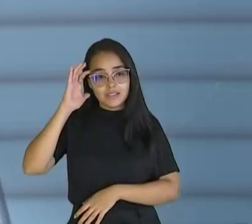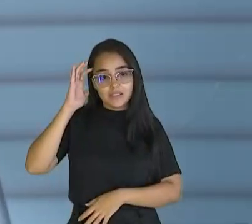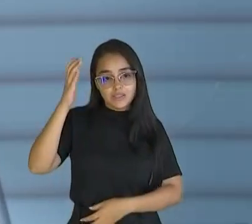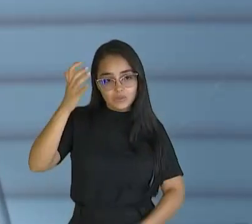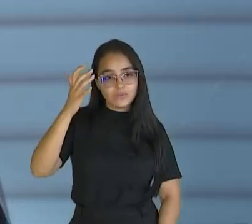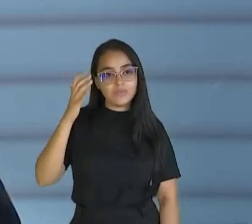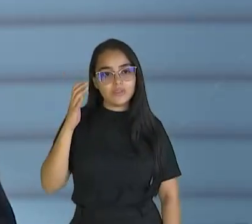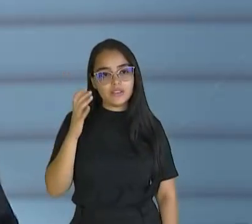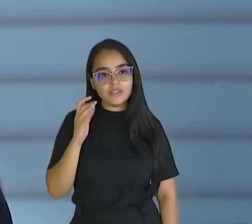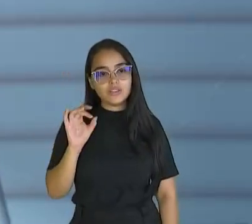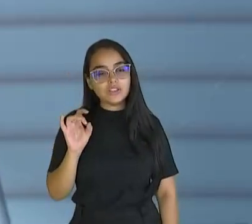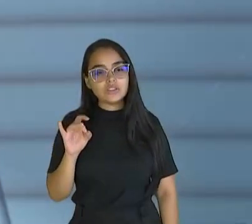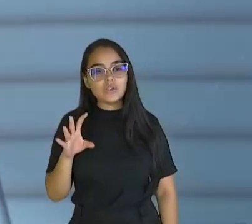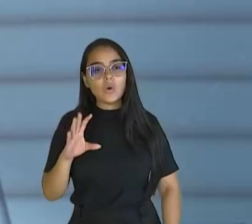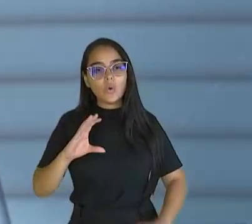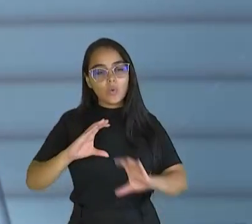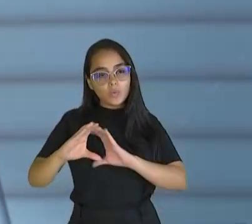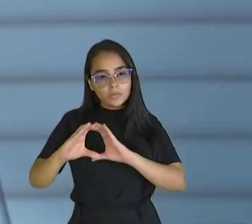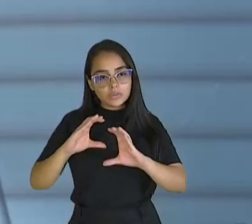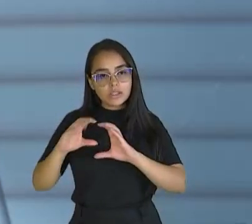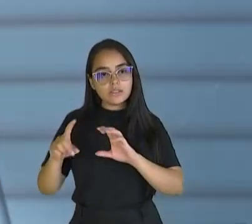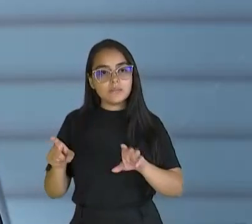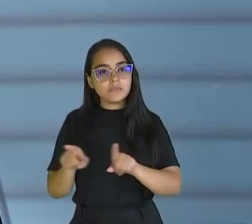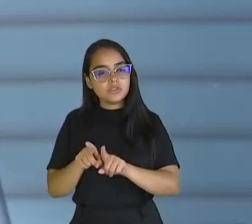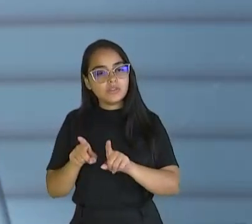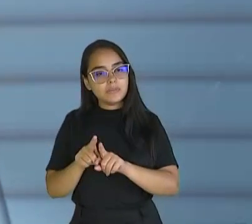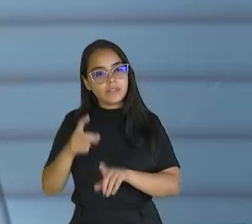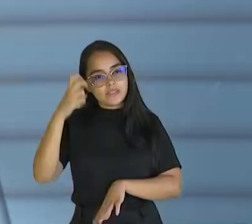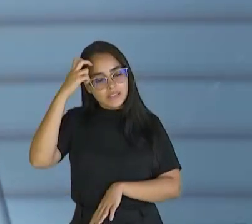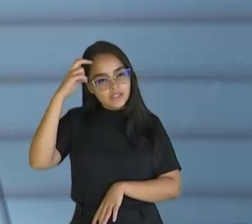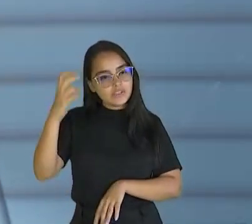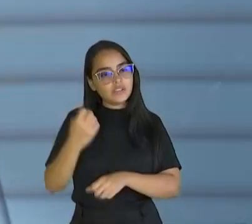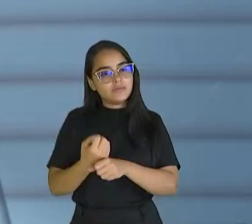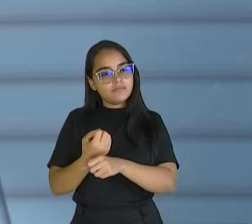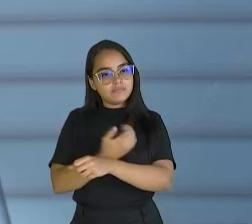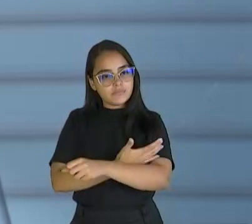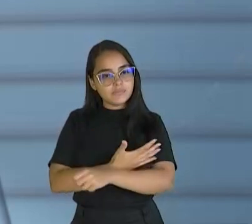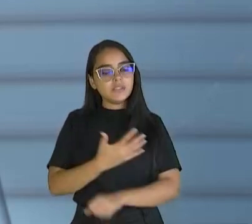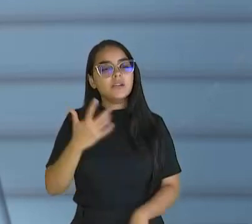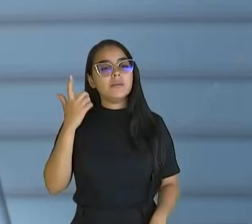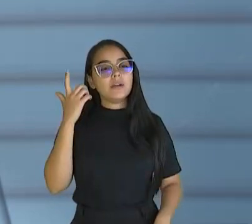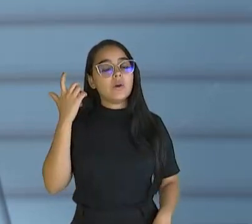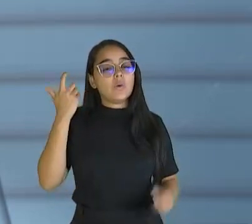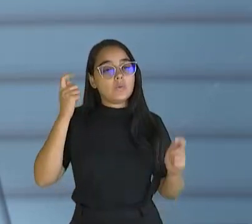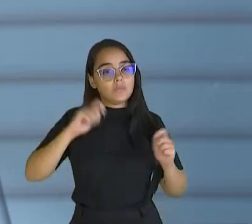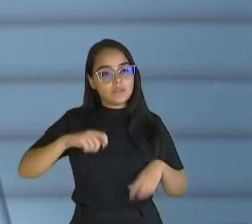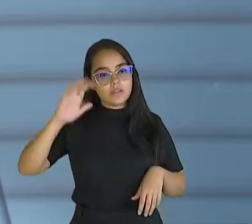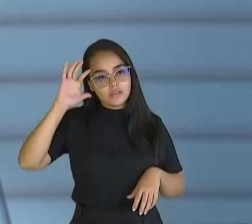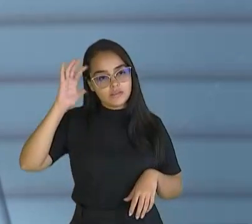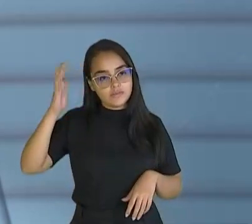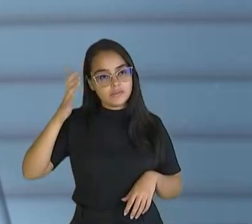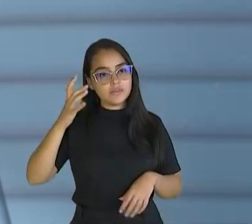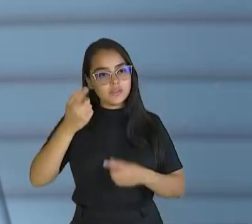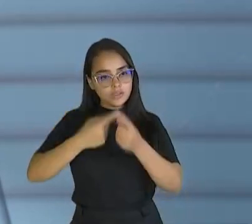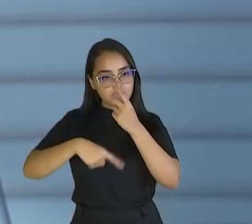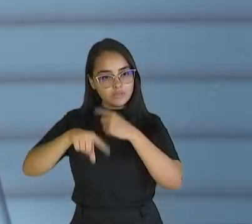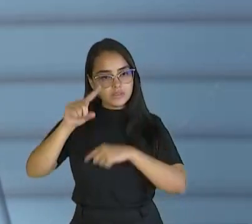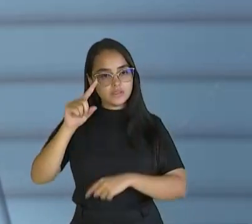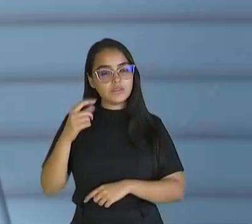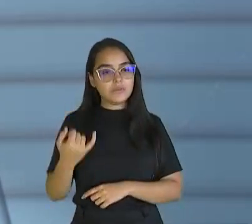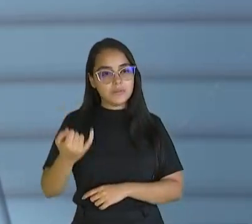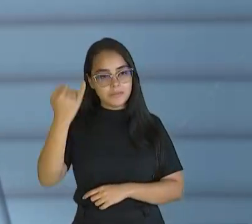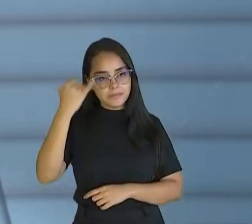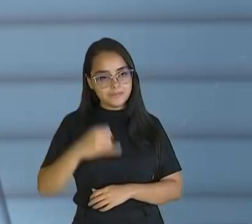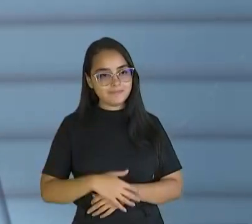só essa capacidade de comunicação, mas também de inteligência emocional para lidar com as situações. Então, legal. É uma evolução muito grande, né, que a gente muito